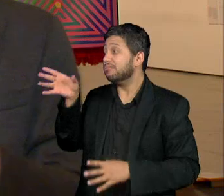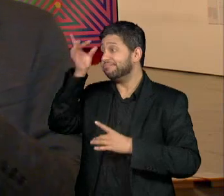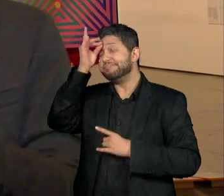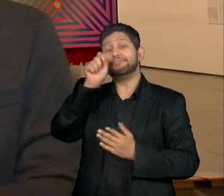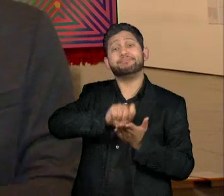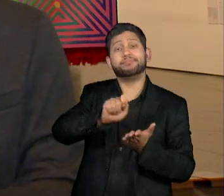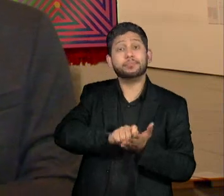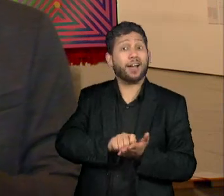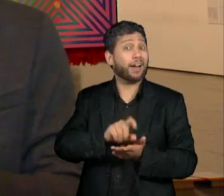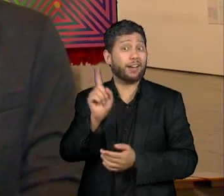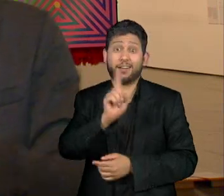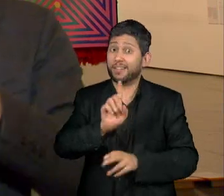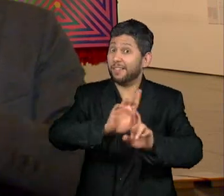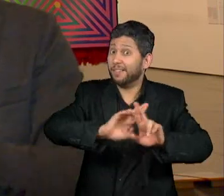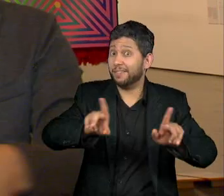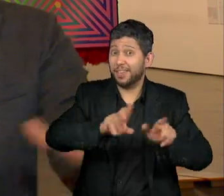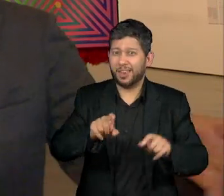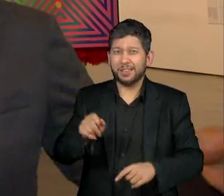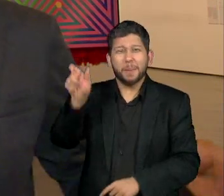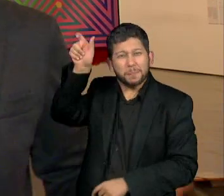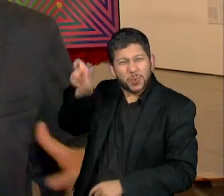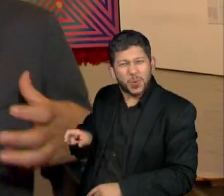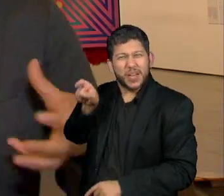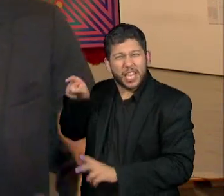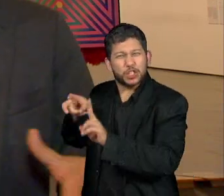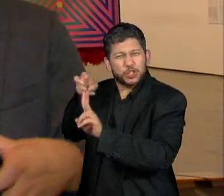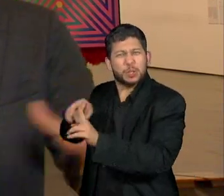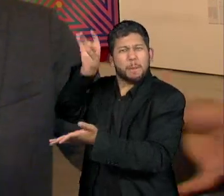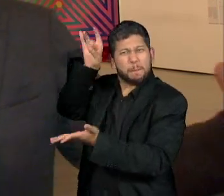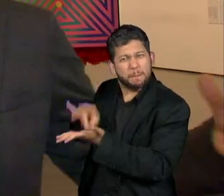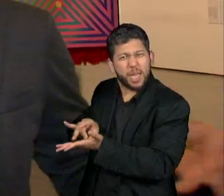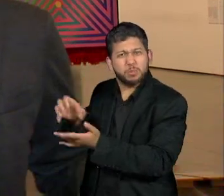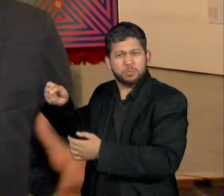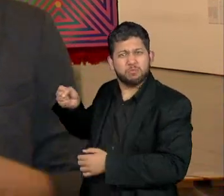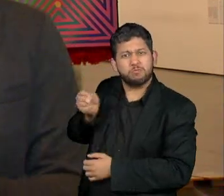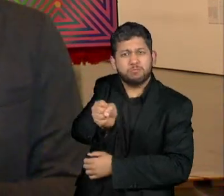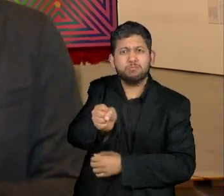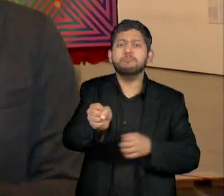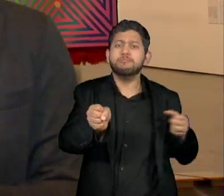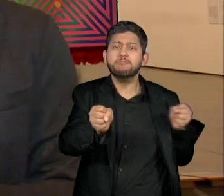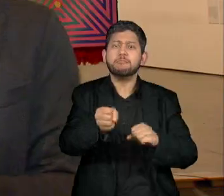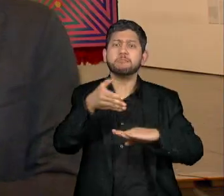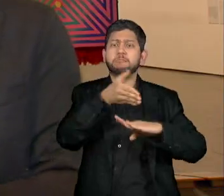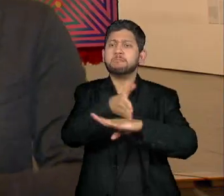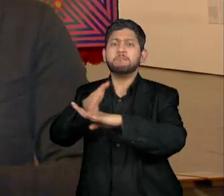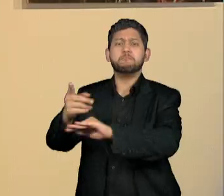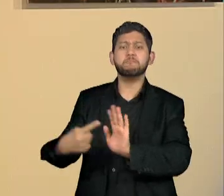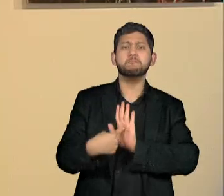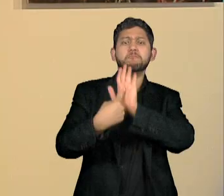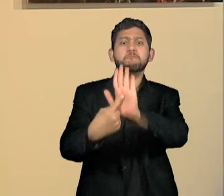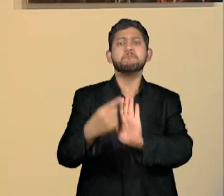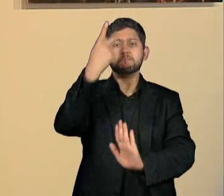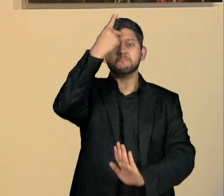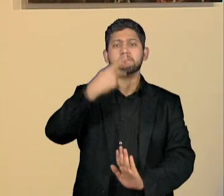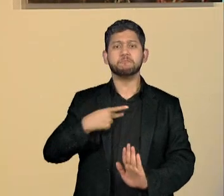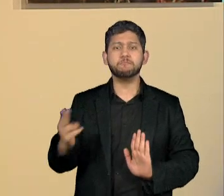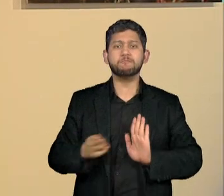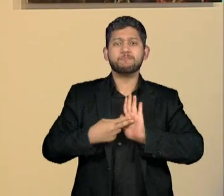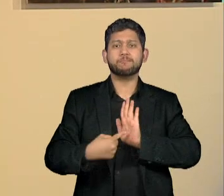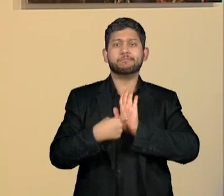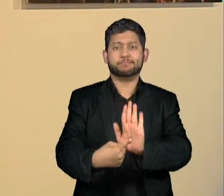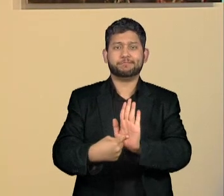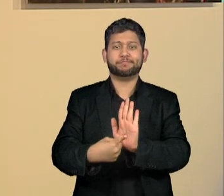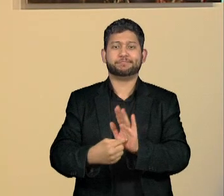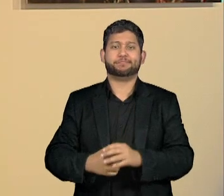mesma representando a si mesma e em conexão com o seu povo e os povos da região.